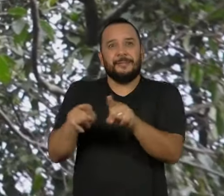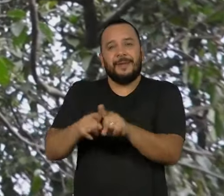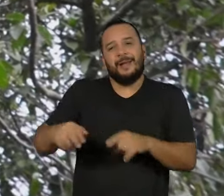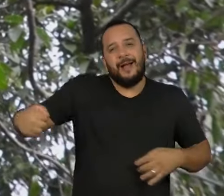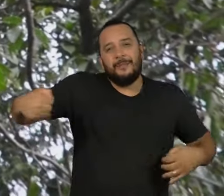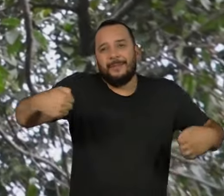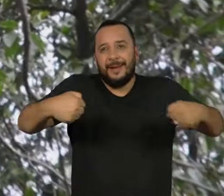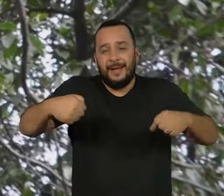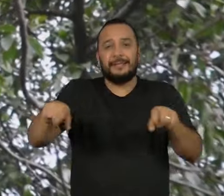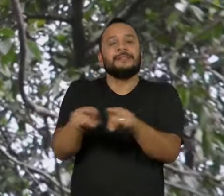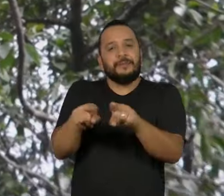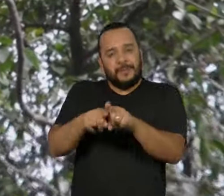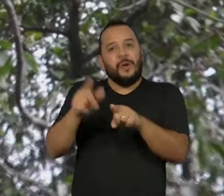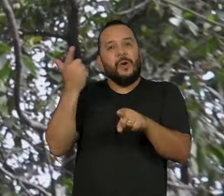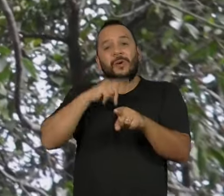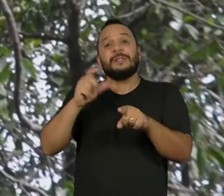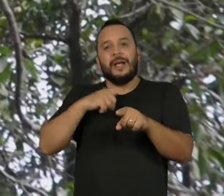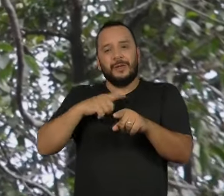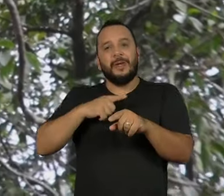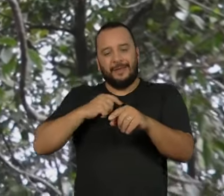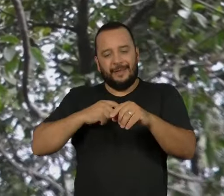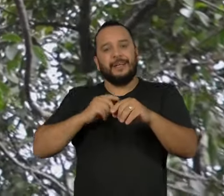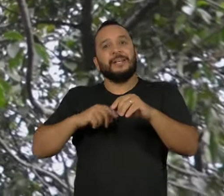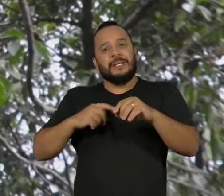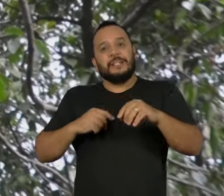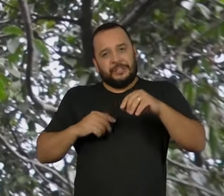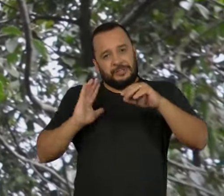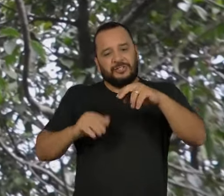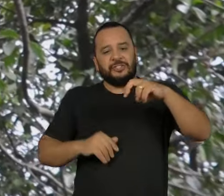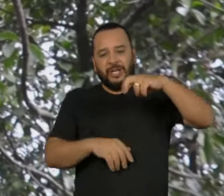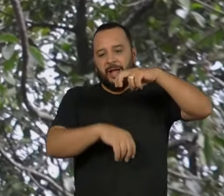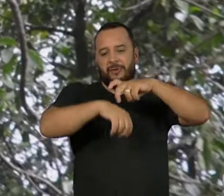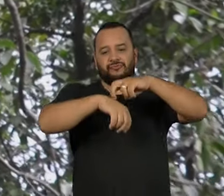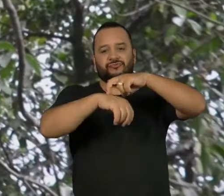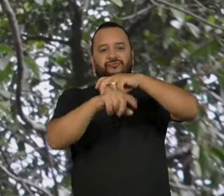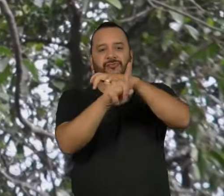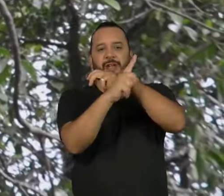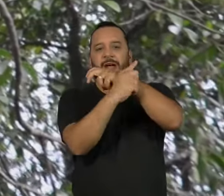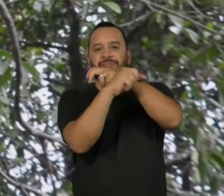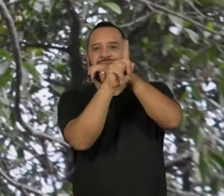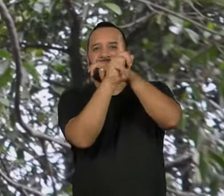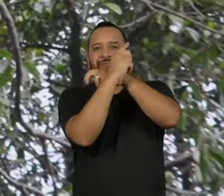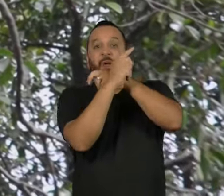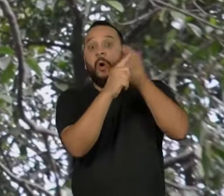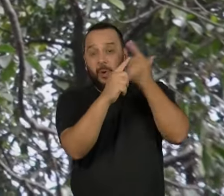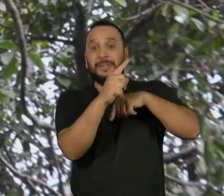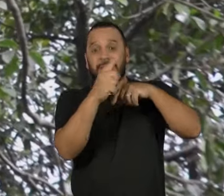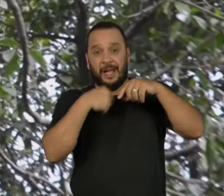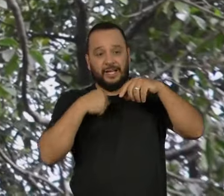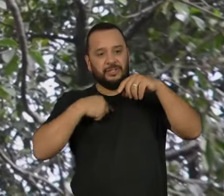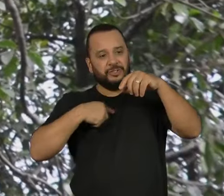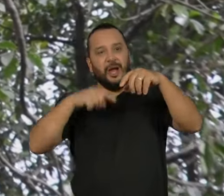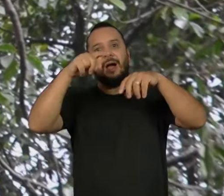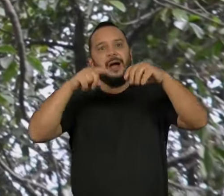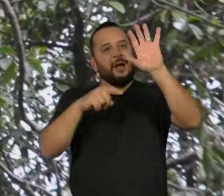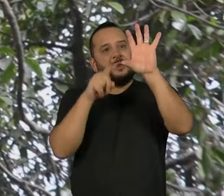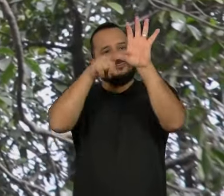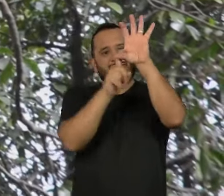penduram pelos rabos normalmente, e ficam vários muriquis ali se abraçando e fazendo quase um carinho.